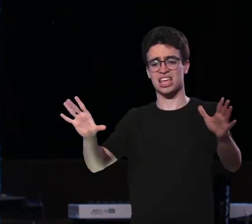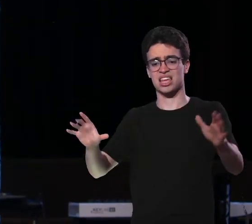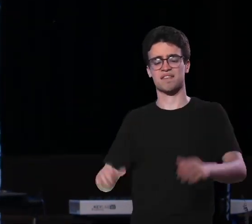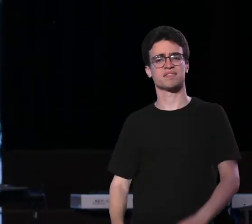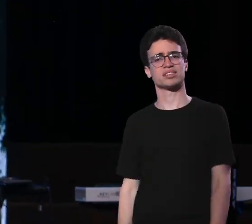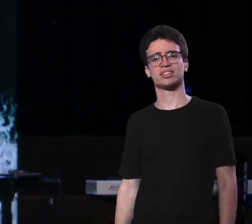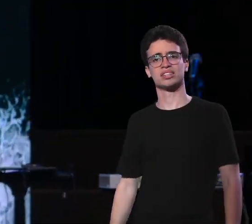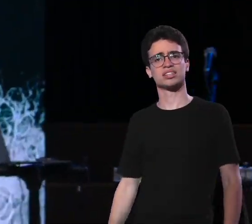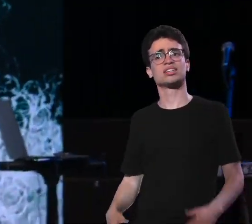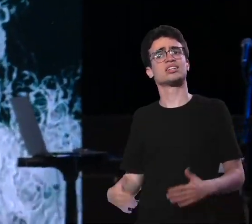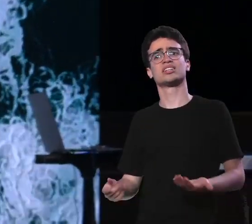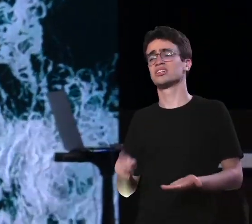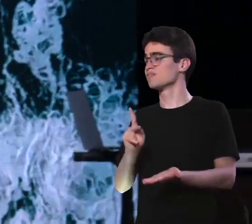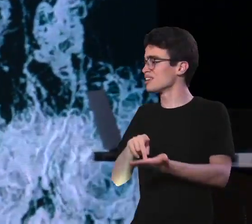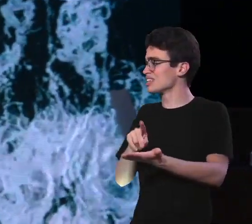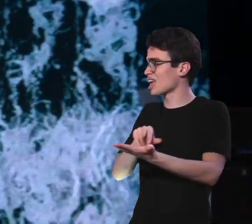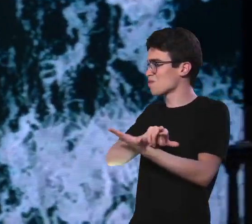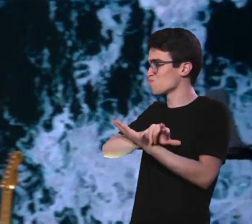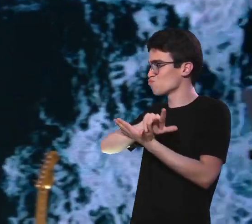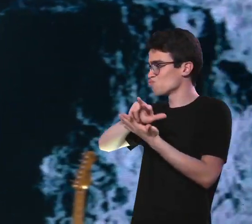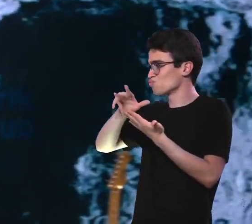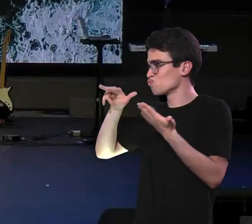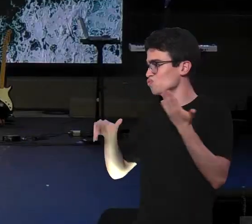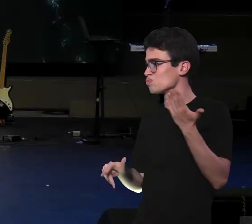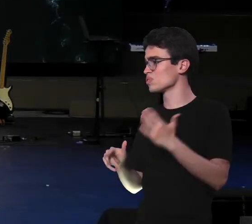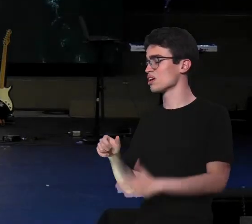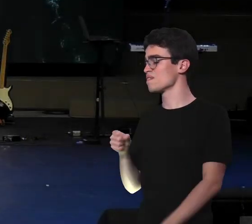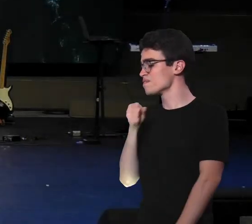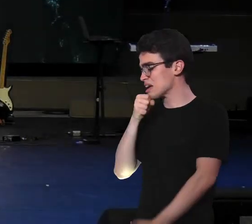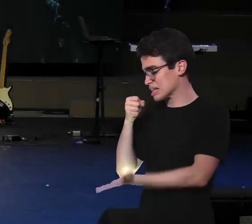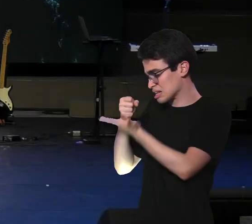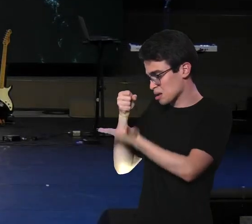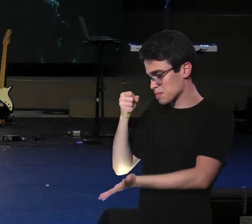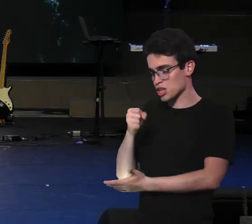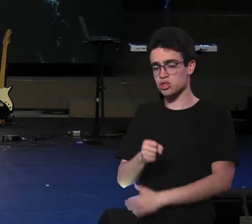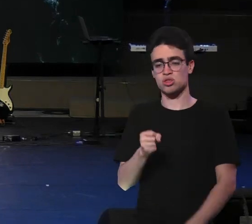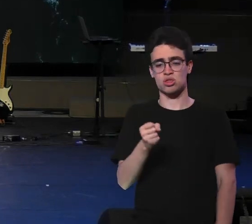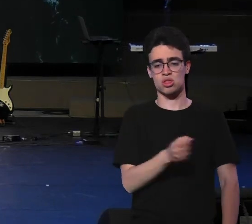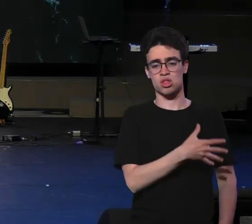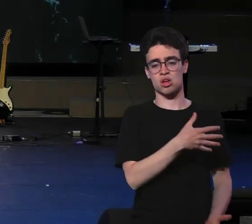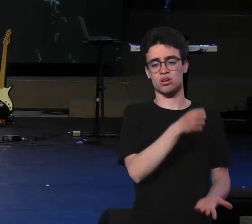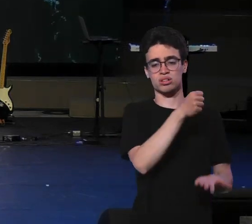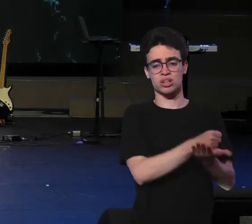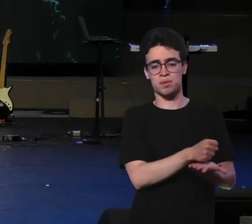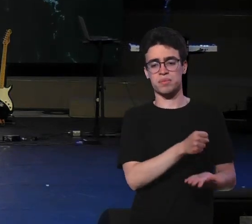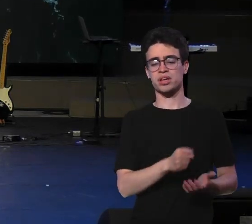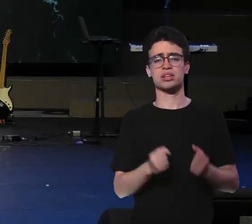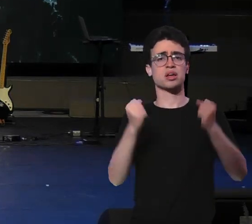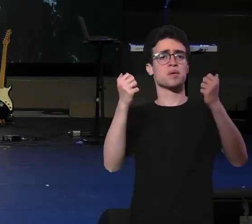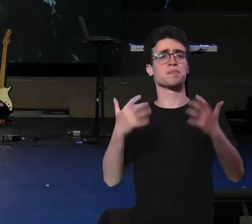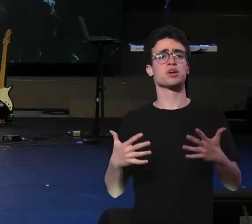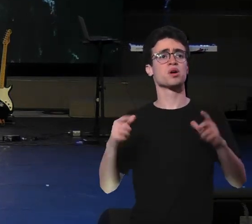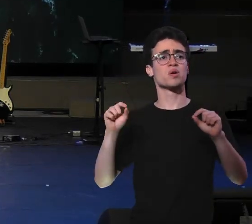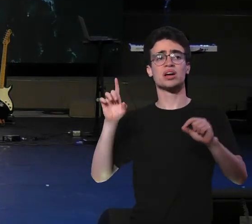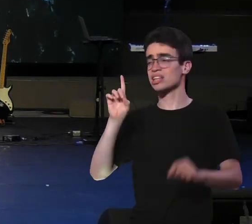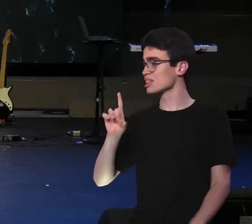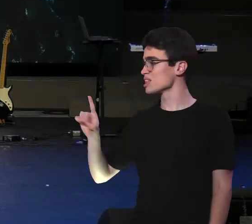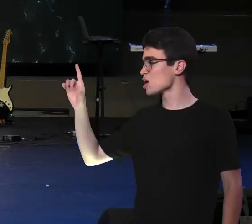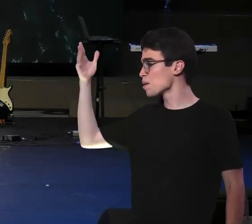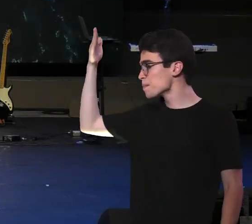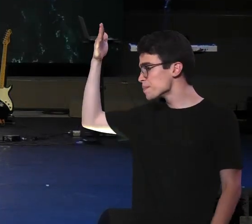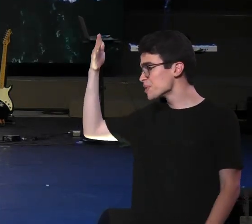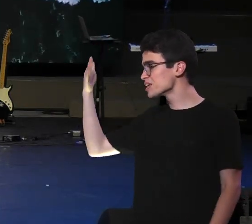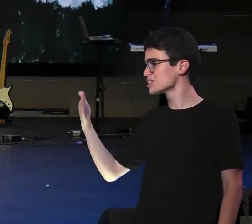São diversos textos no Antigo e no Novo Testamento que falam sobre o rio da presença de